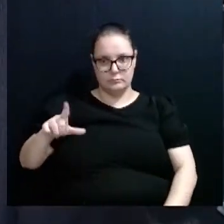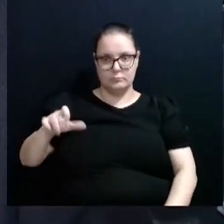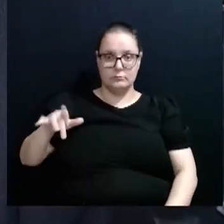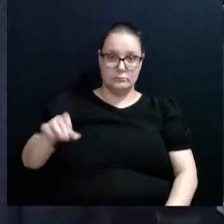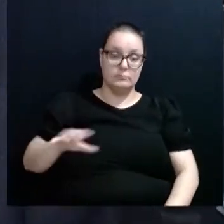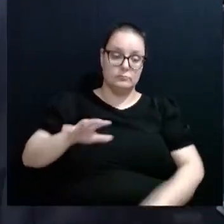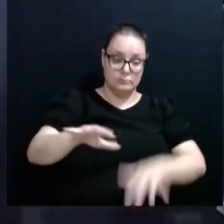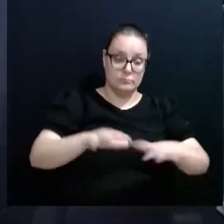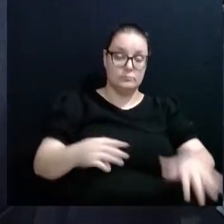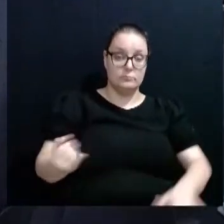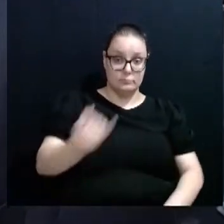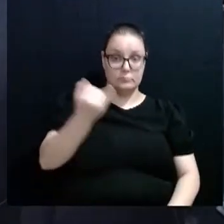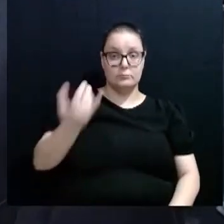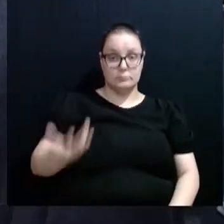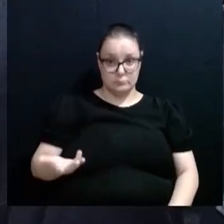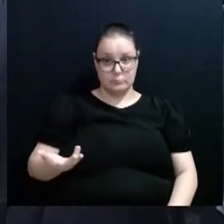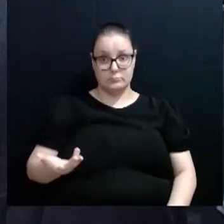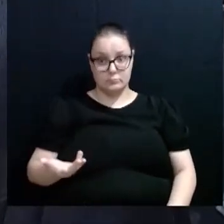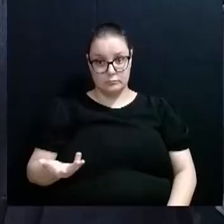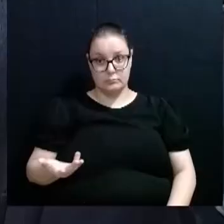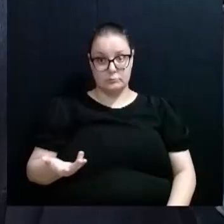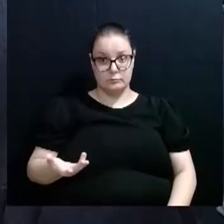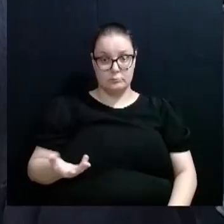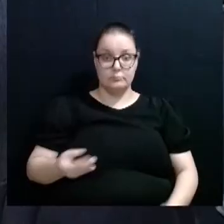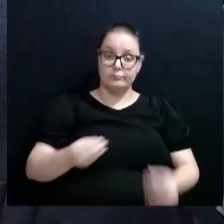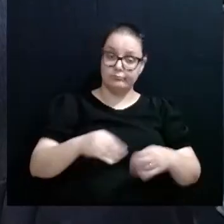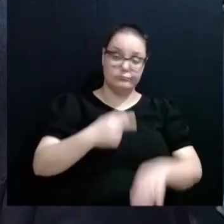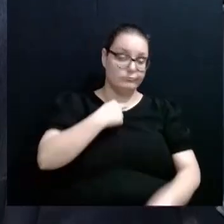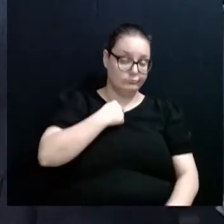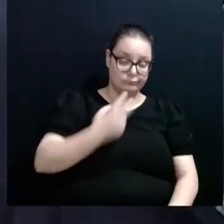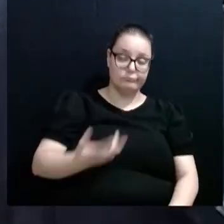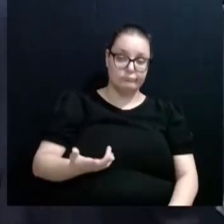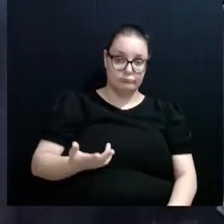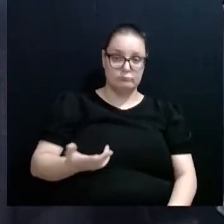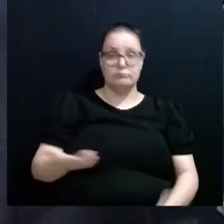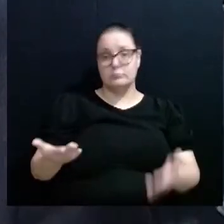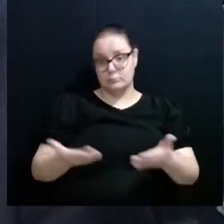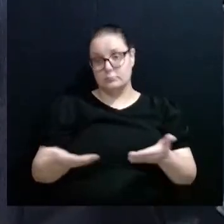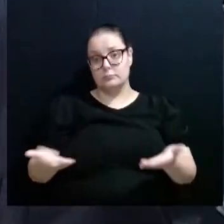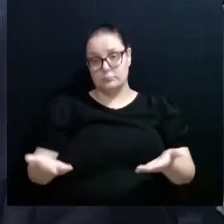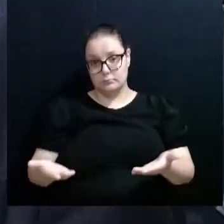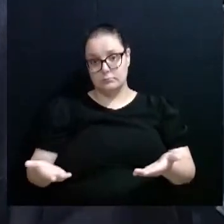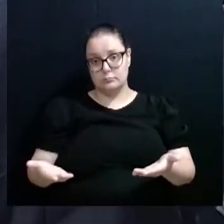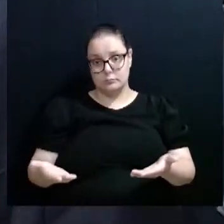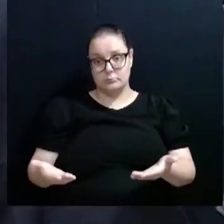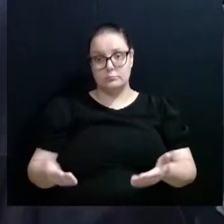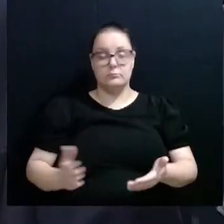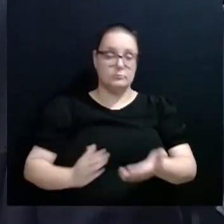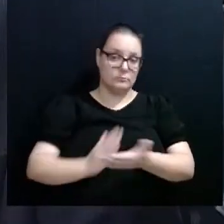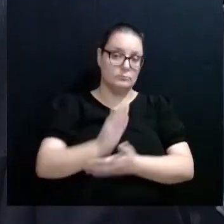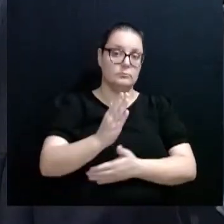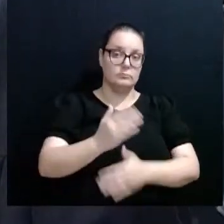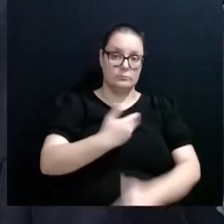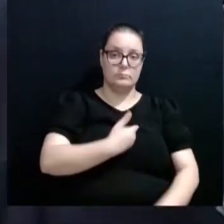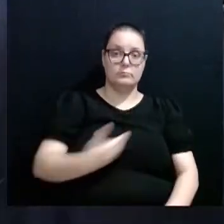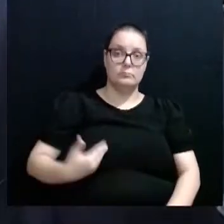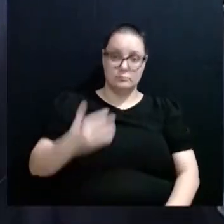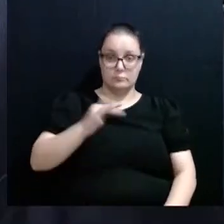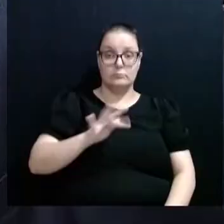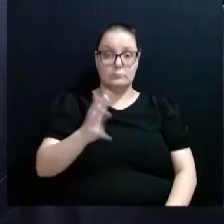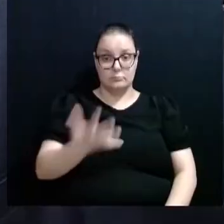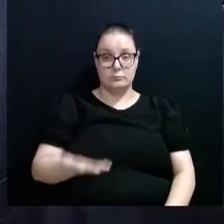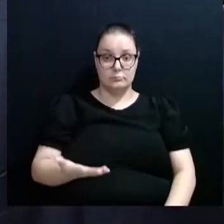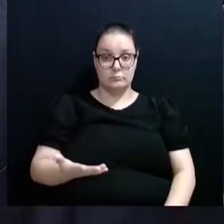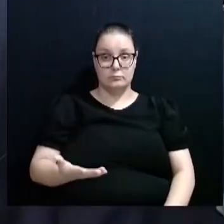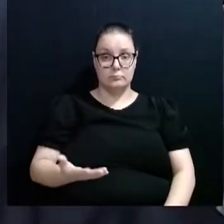importantes, sejam prejudicados agora, mesmo com a aprovação do governo federal, que deu amparo